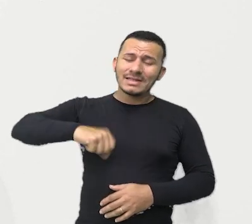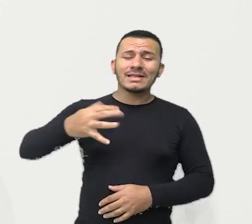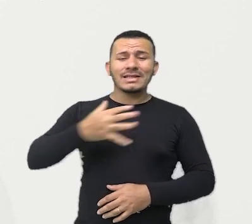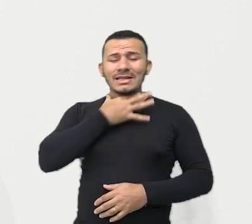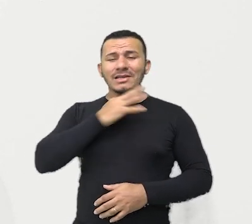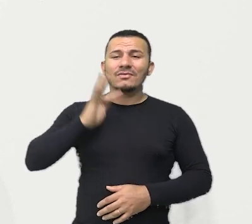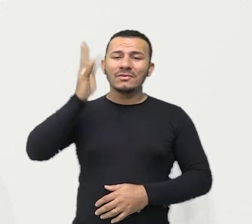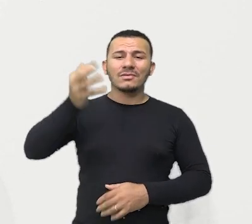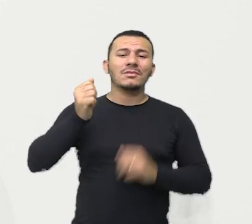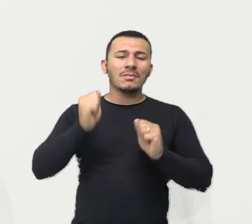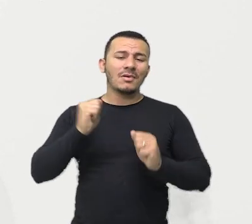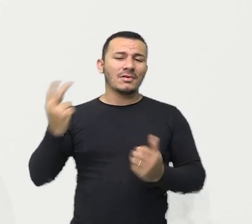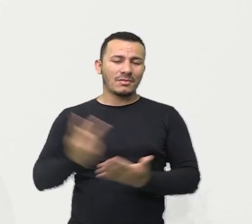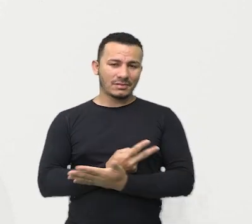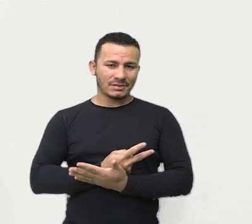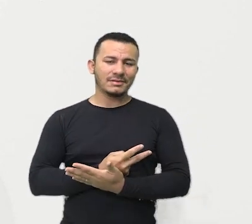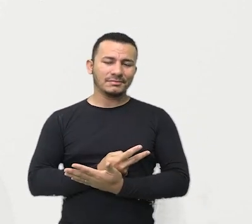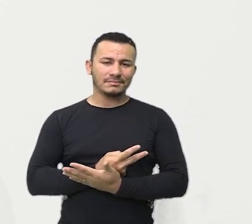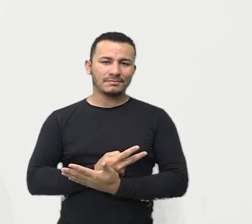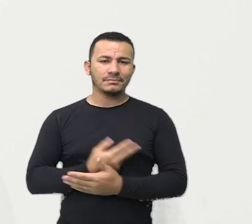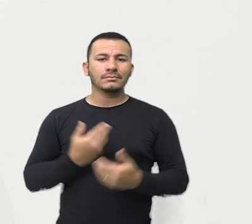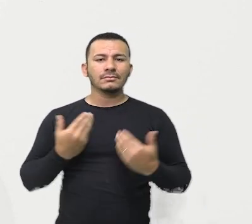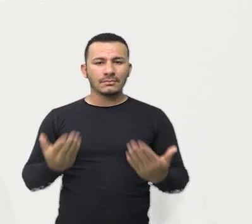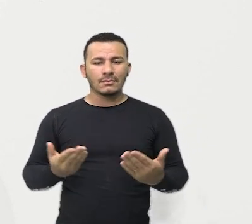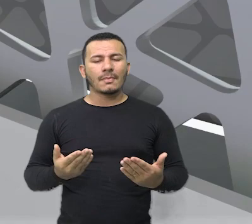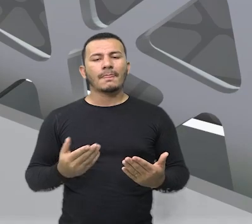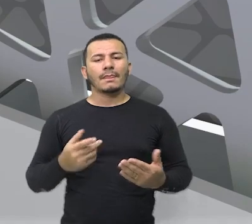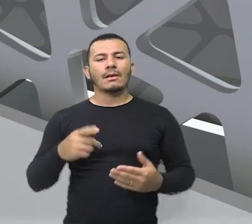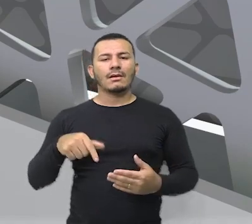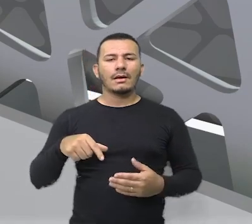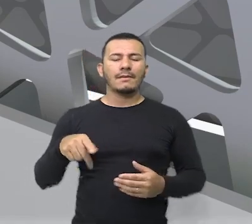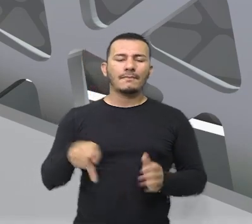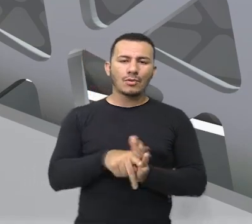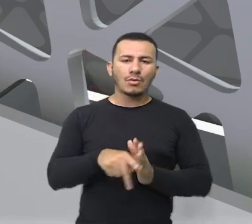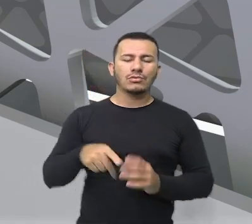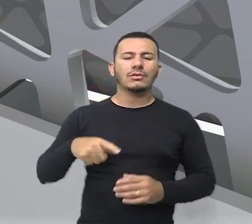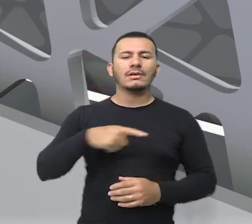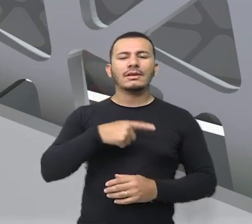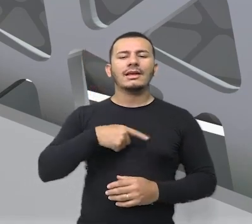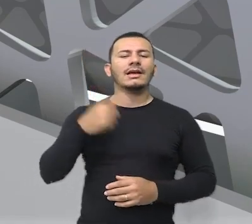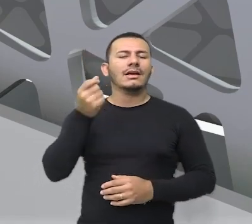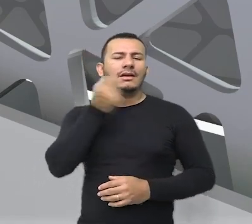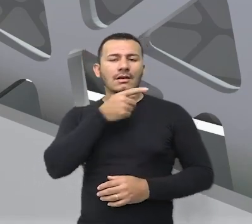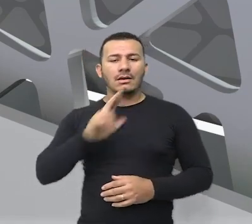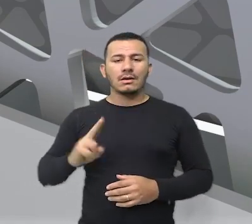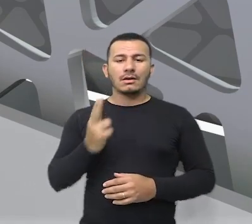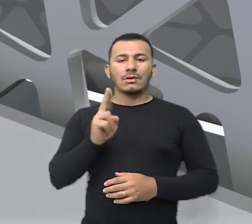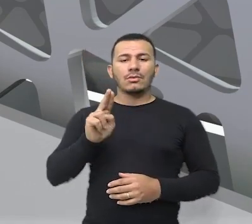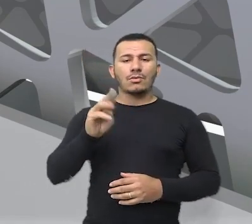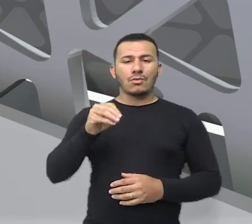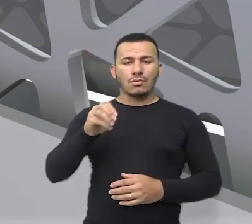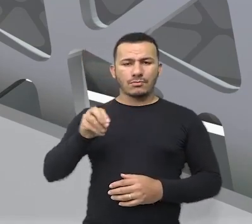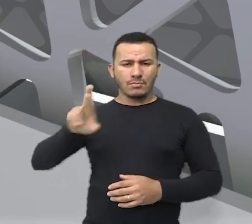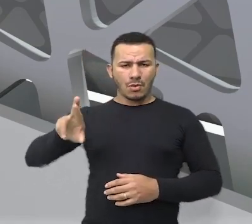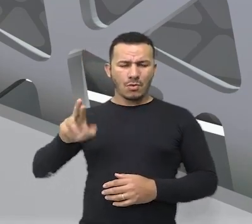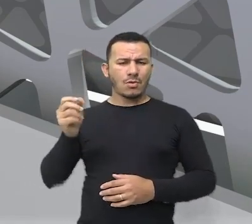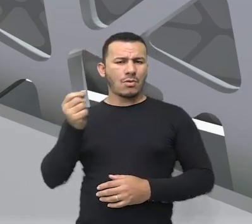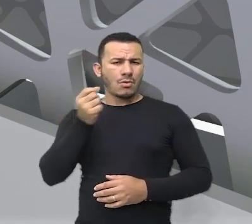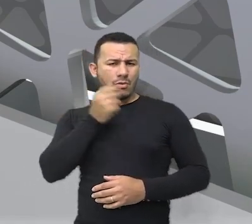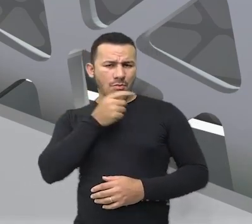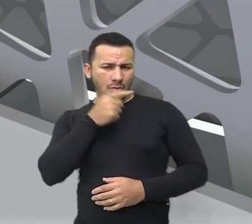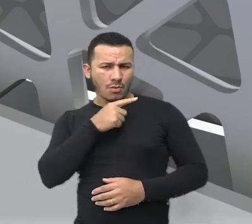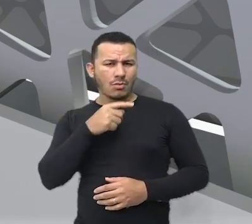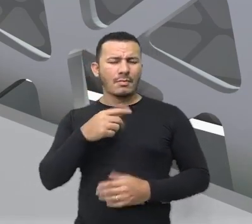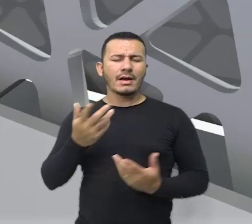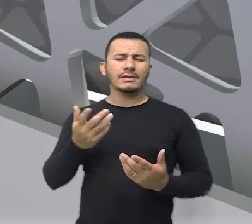Então, isso a gente vai notar que existe aí a presença de um humor. Humor, professora, mas humor não é